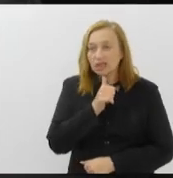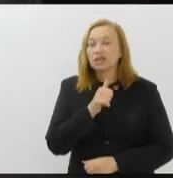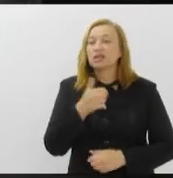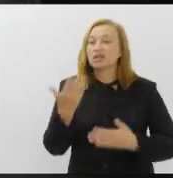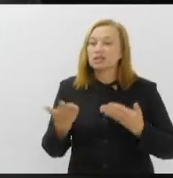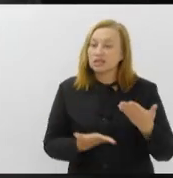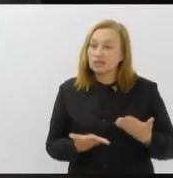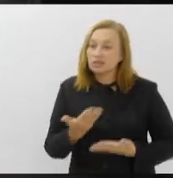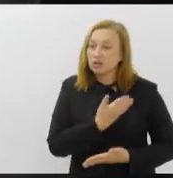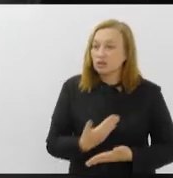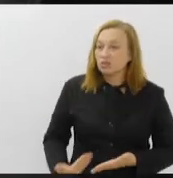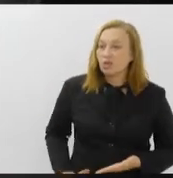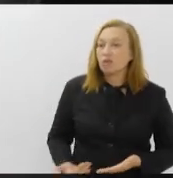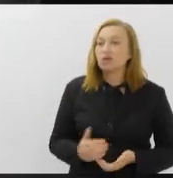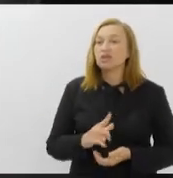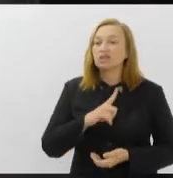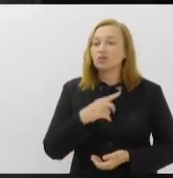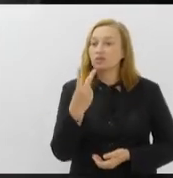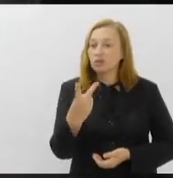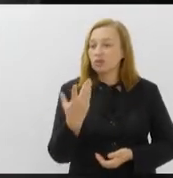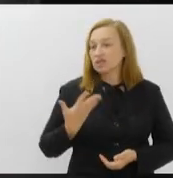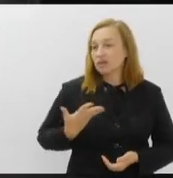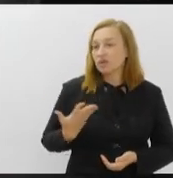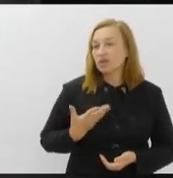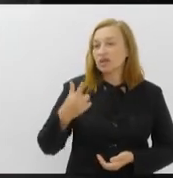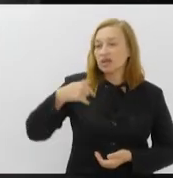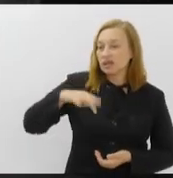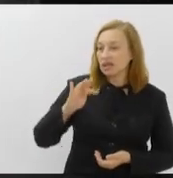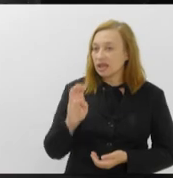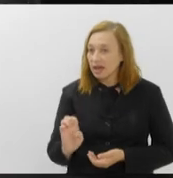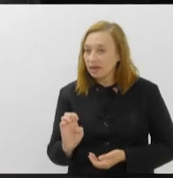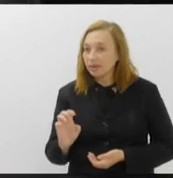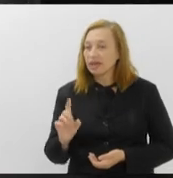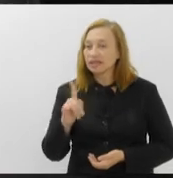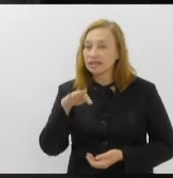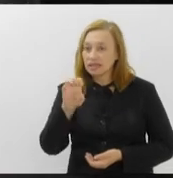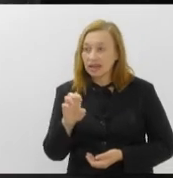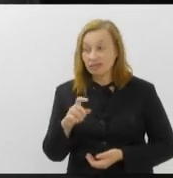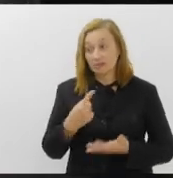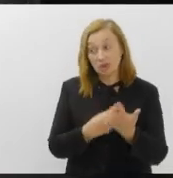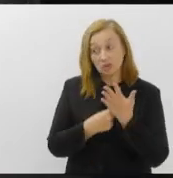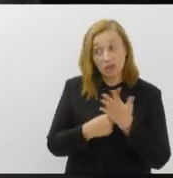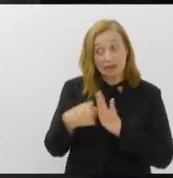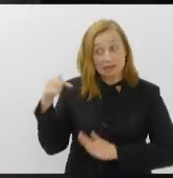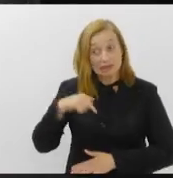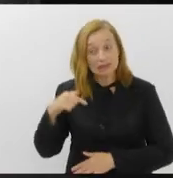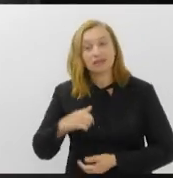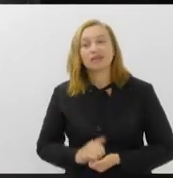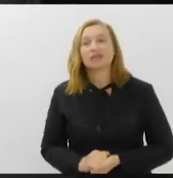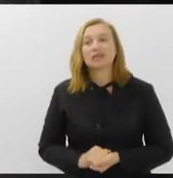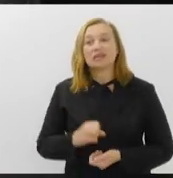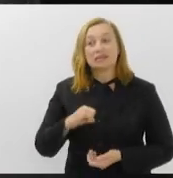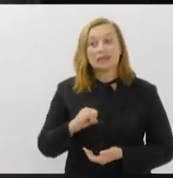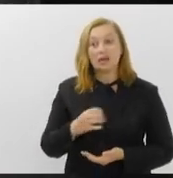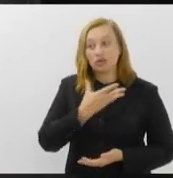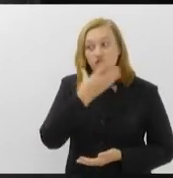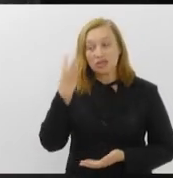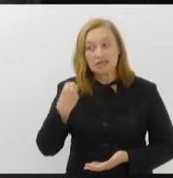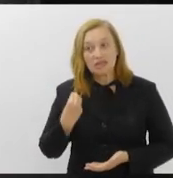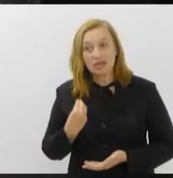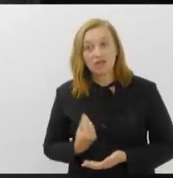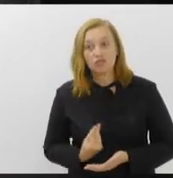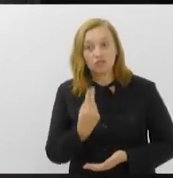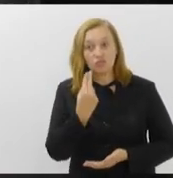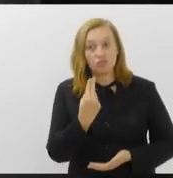Eu estou aqui com dois colegas, né? O Guilherme e a Daniela, que vão me ajudar aqui, né? Se eu faltar com alguma